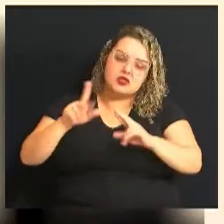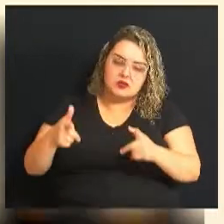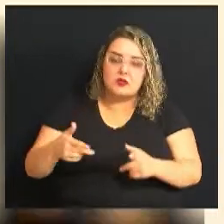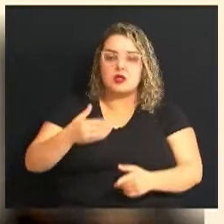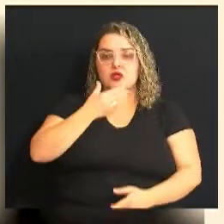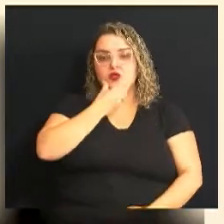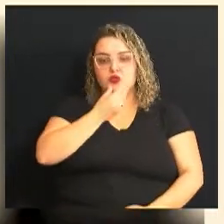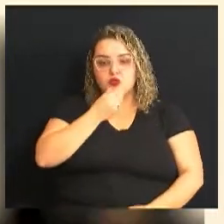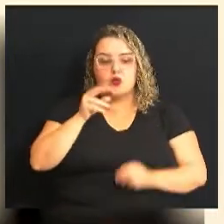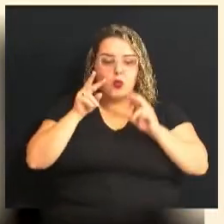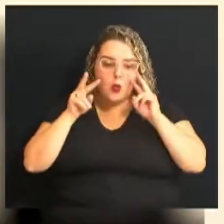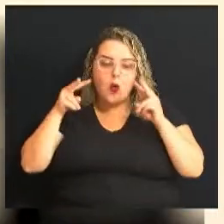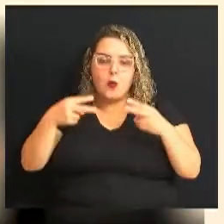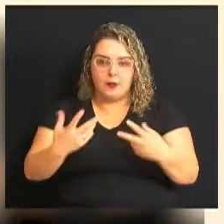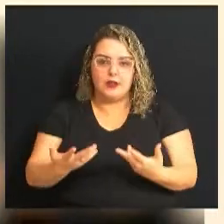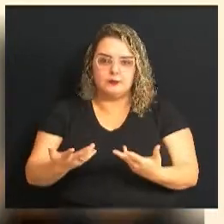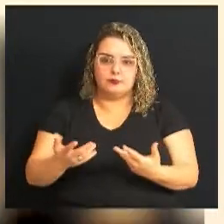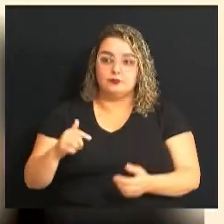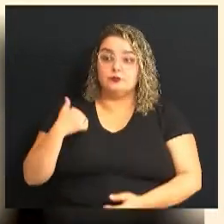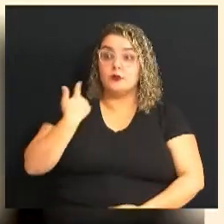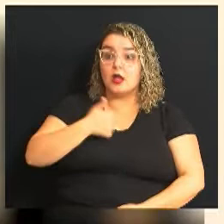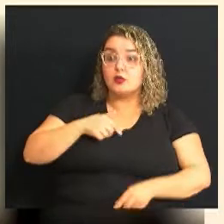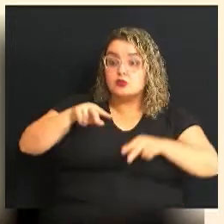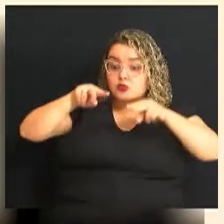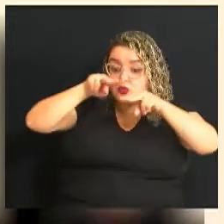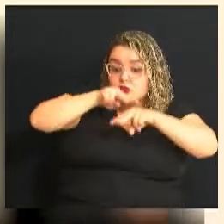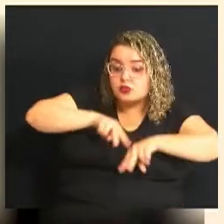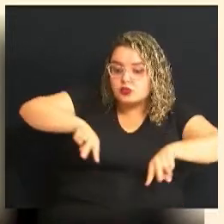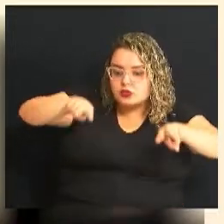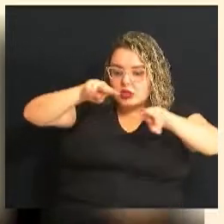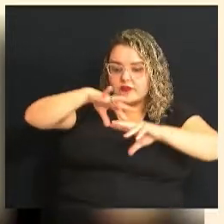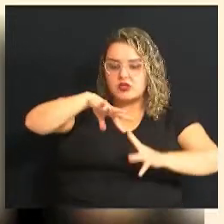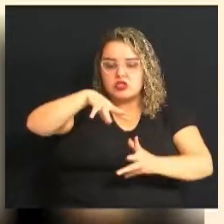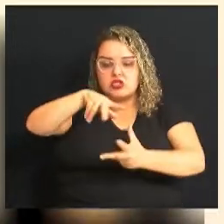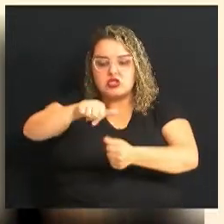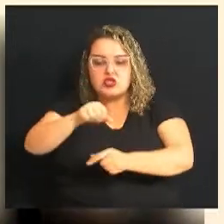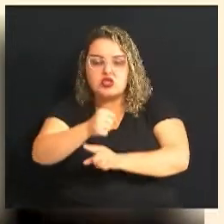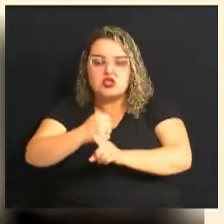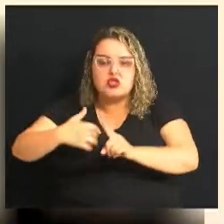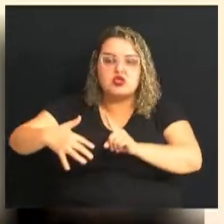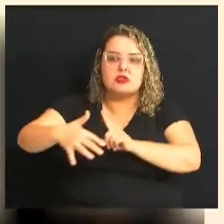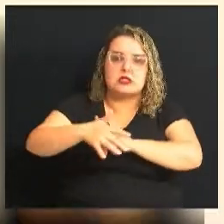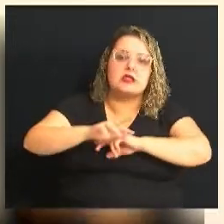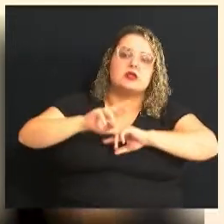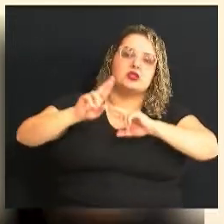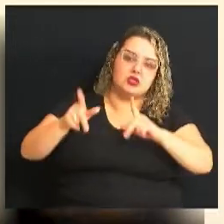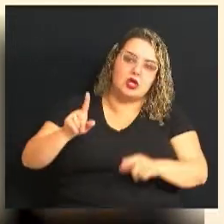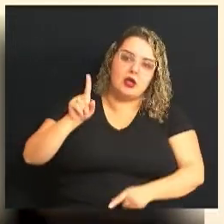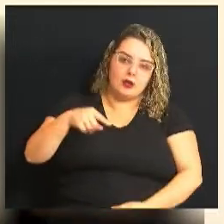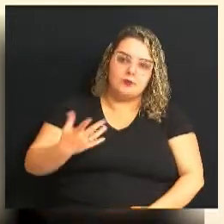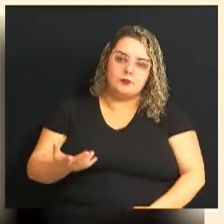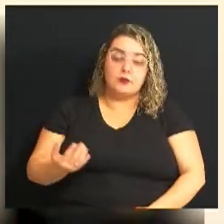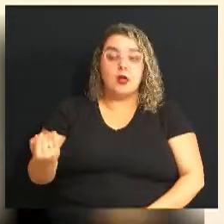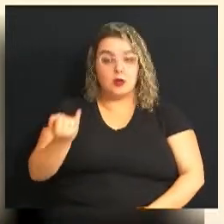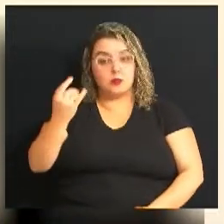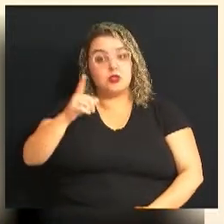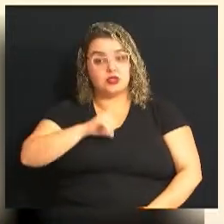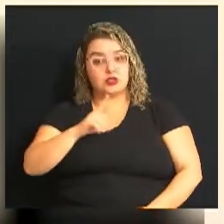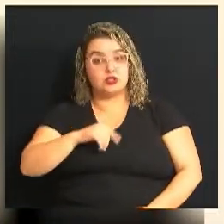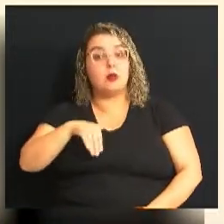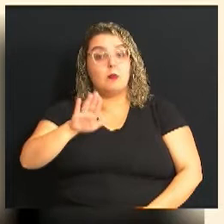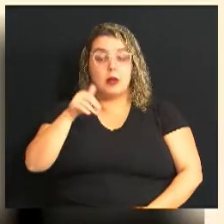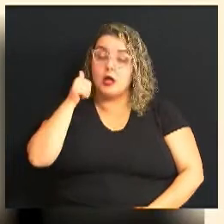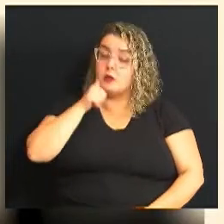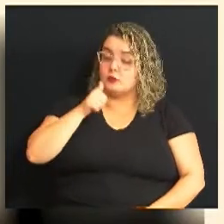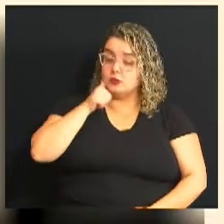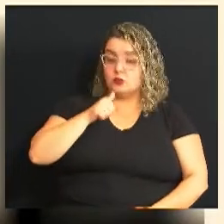homem. A nossa visão de mundo, de sociedade é bem diferente. Então é importante que nós tenhamos mais mulheres,